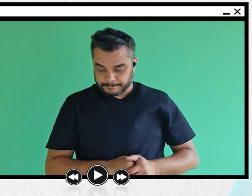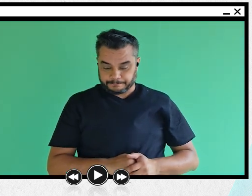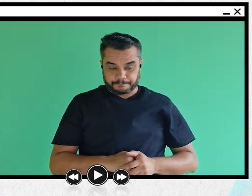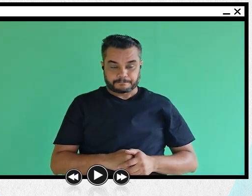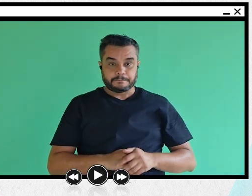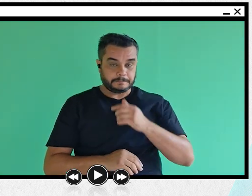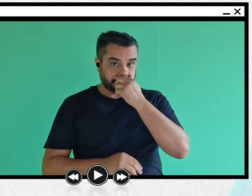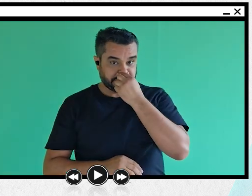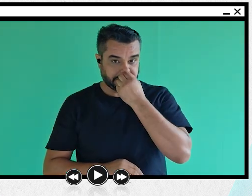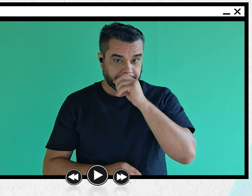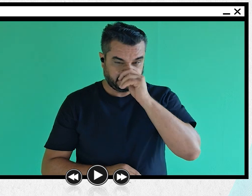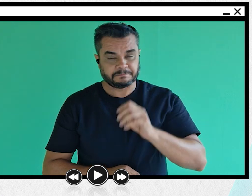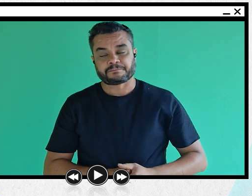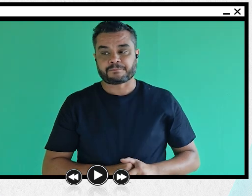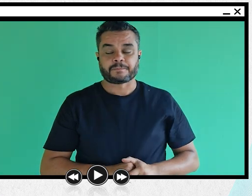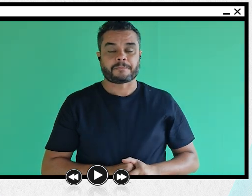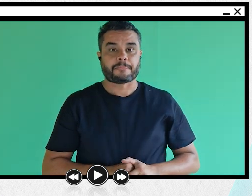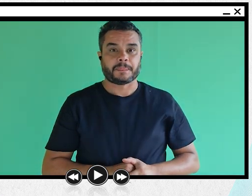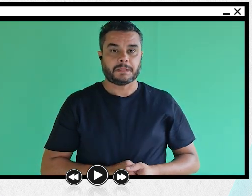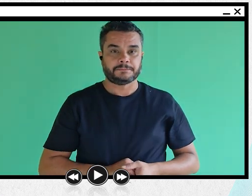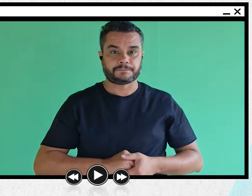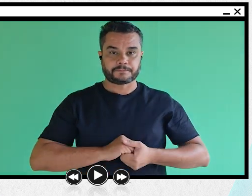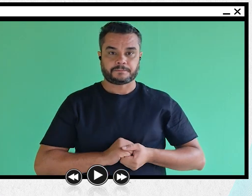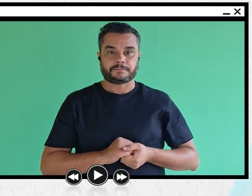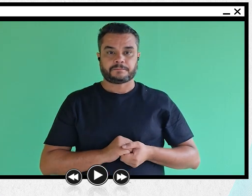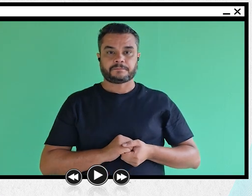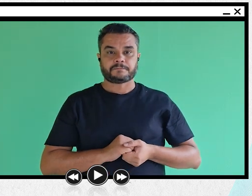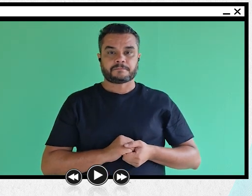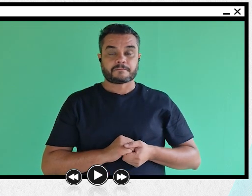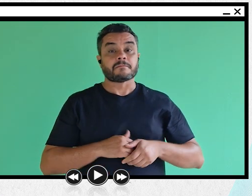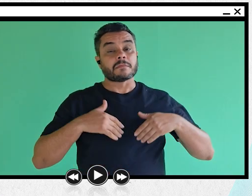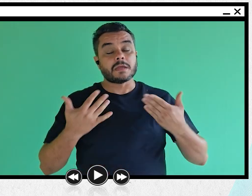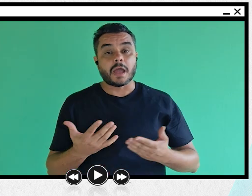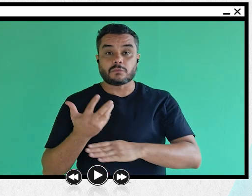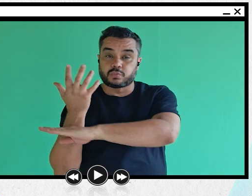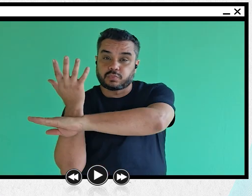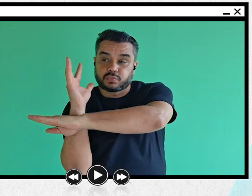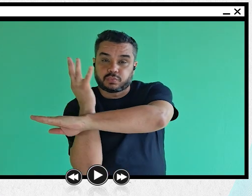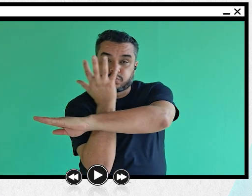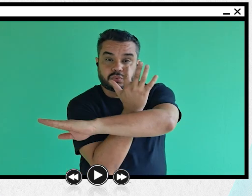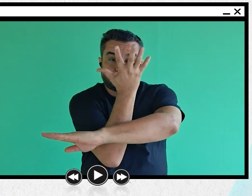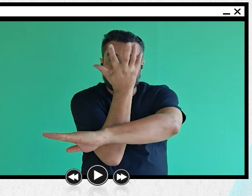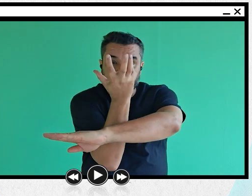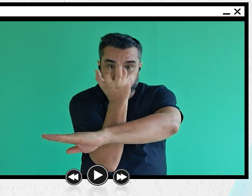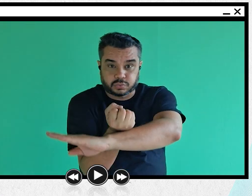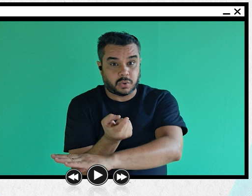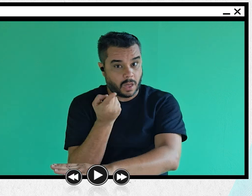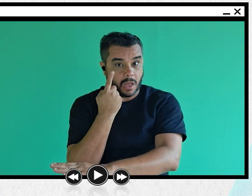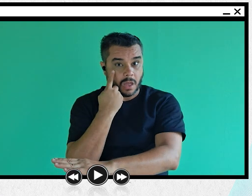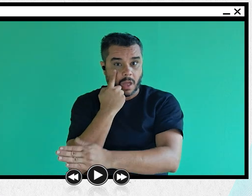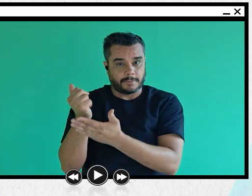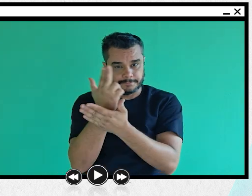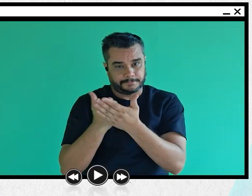areia, coisa de 3 centímetros aproximadamente. E aí, o nosso jardim filtrante fica com essa cara. A gente trabalha com